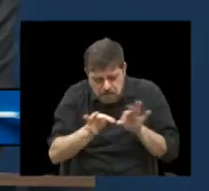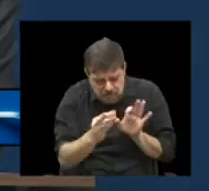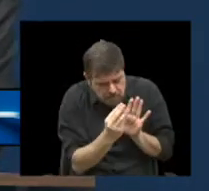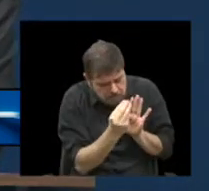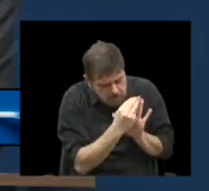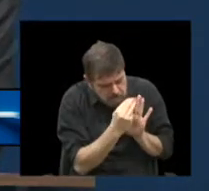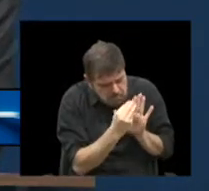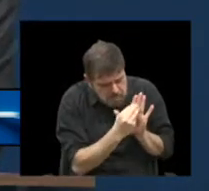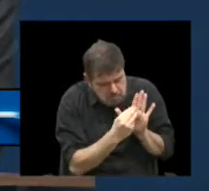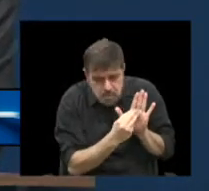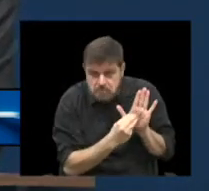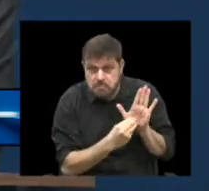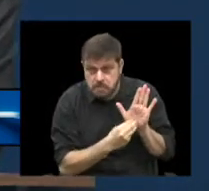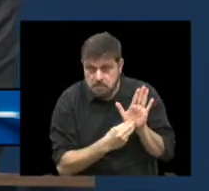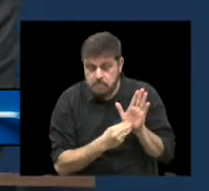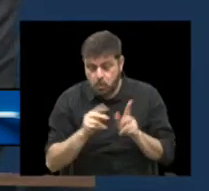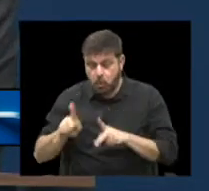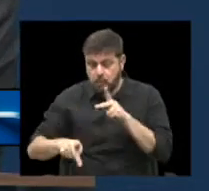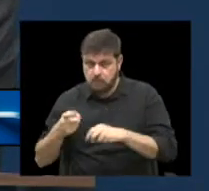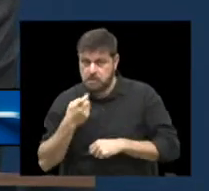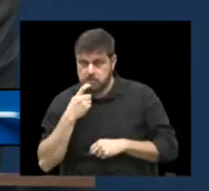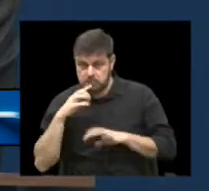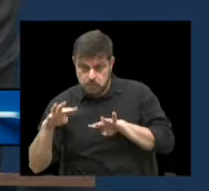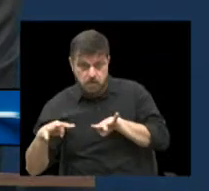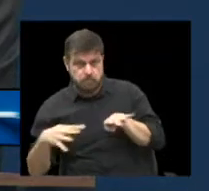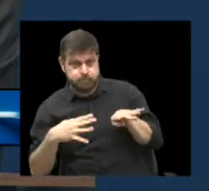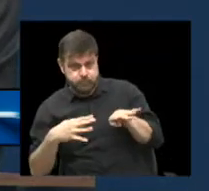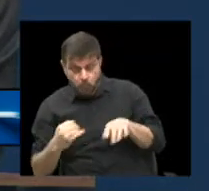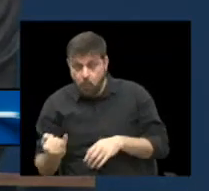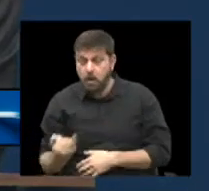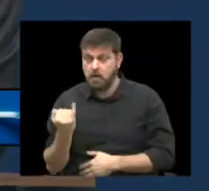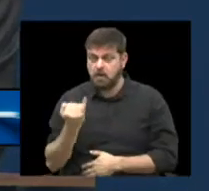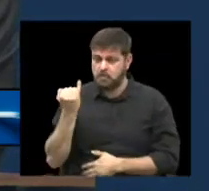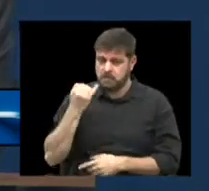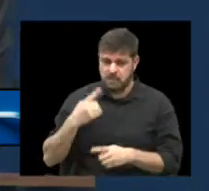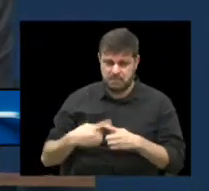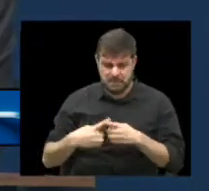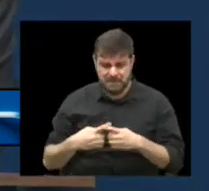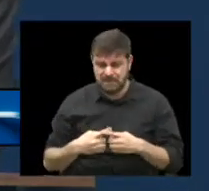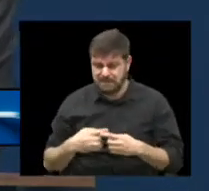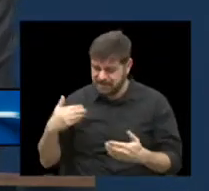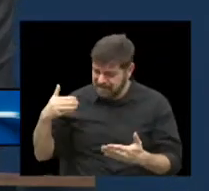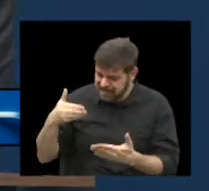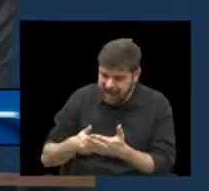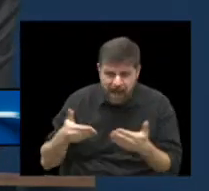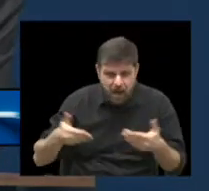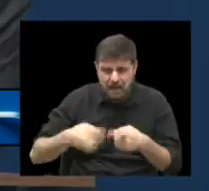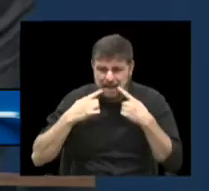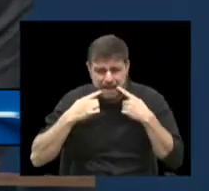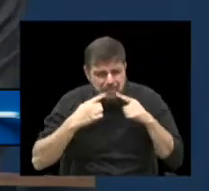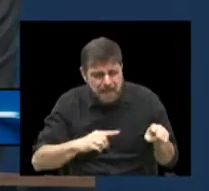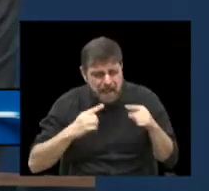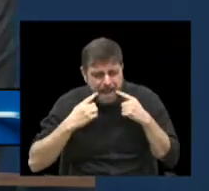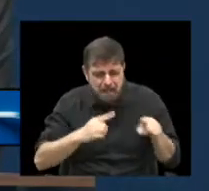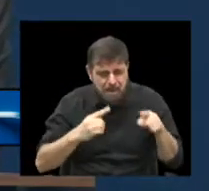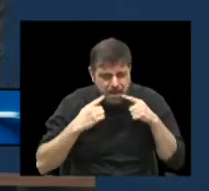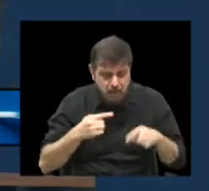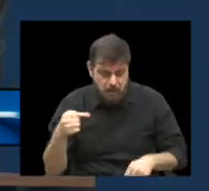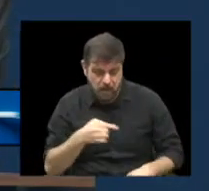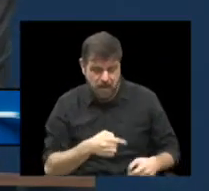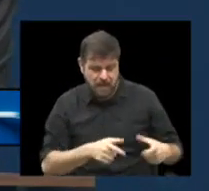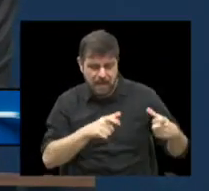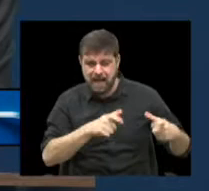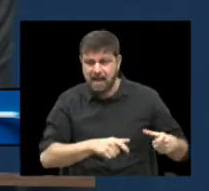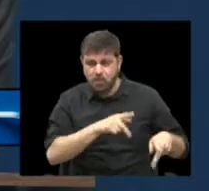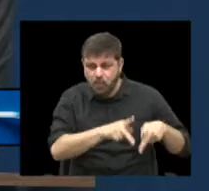muito importante para a cidade. E as críticas que até agora foram feitas ao plano diretor pela comunidade de Barão Geraldo têm